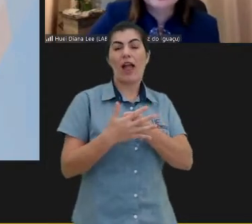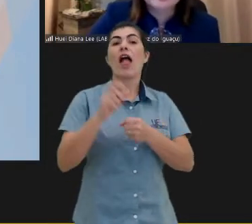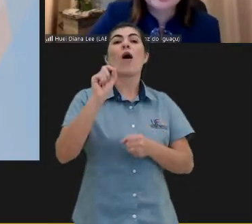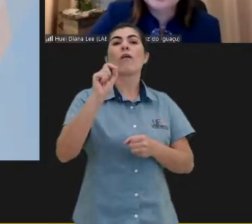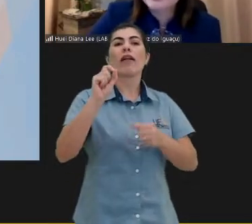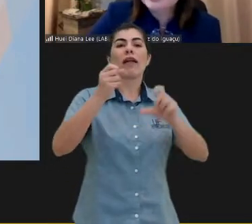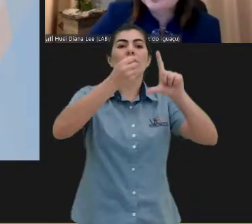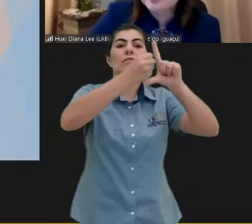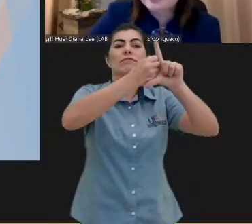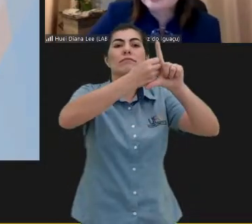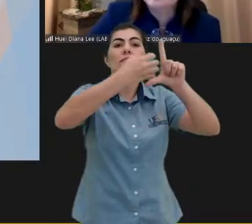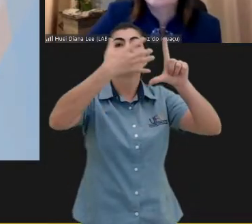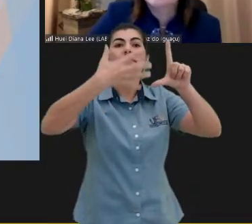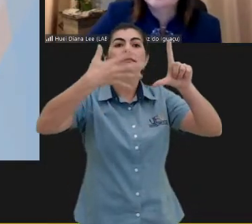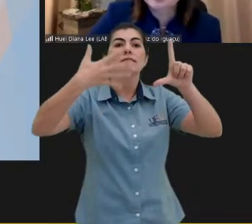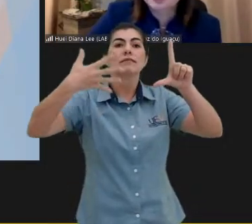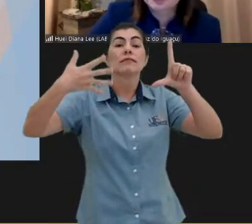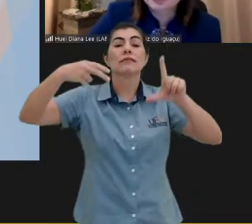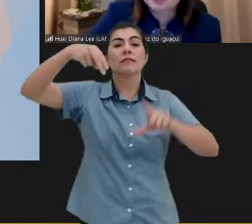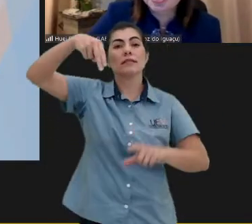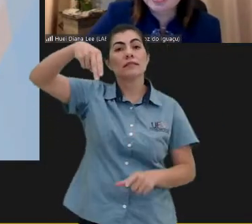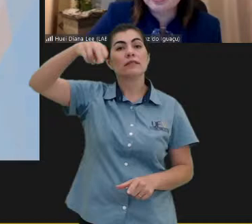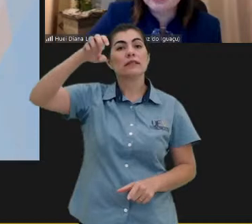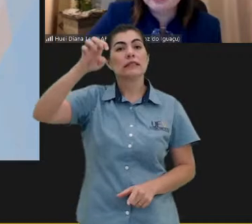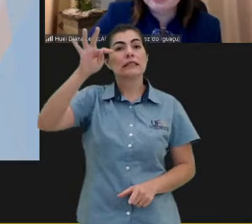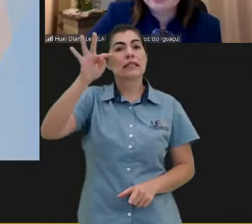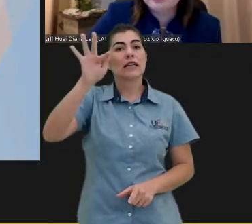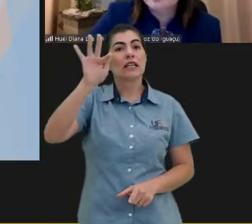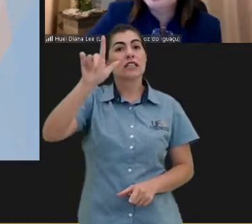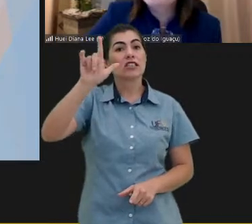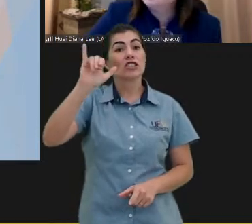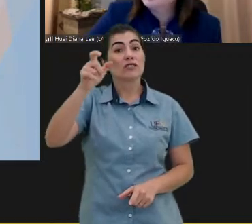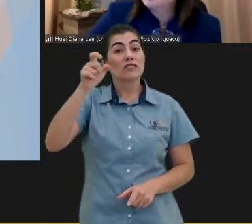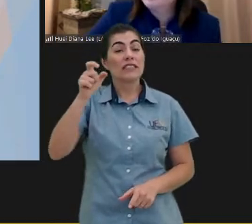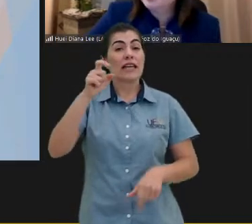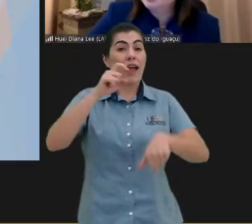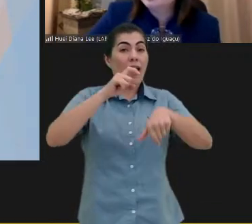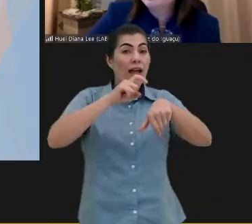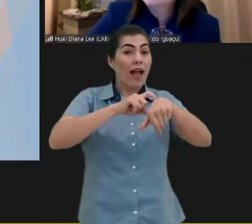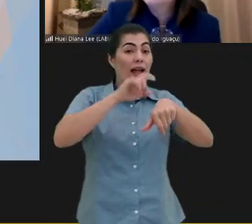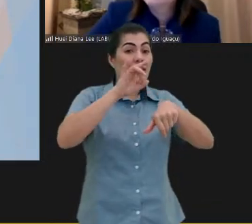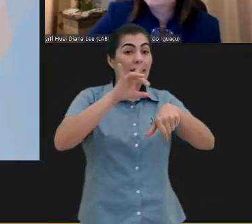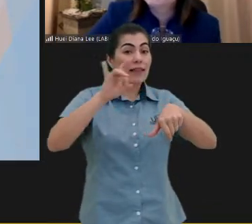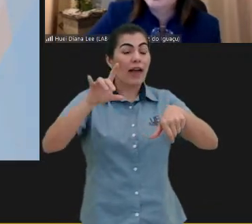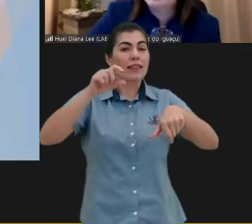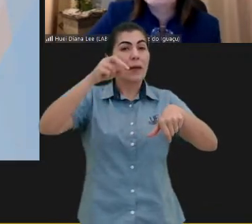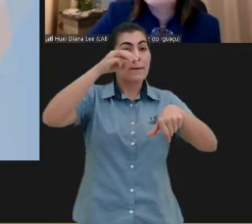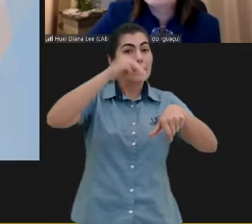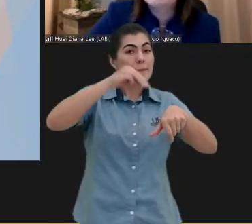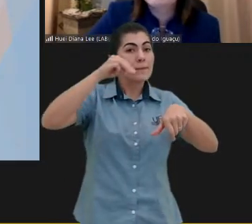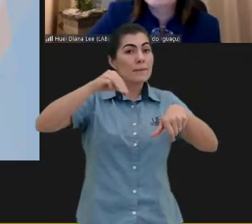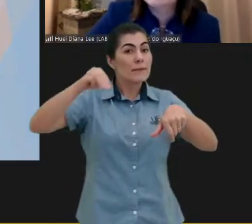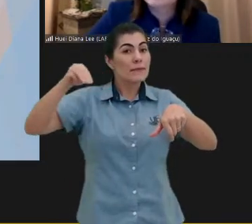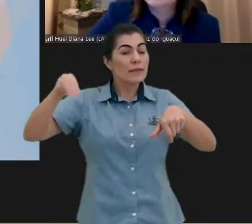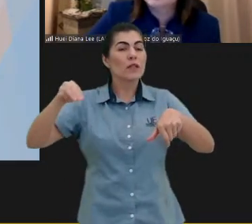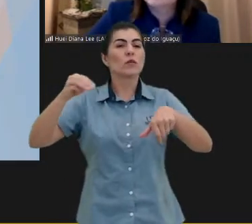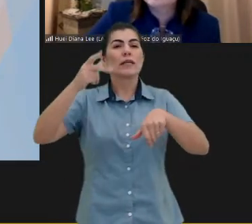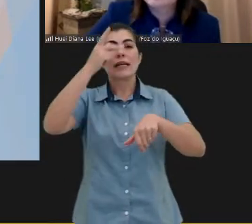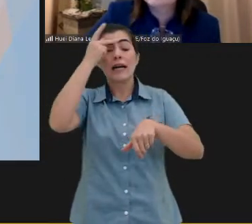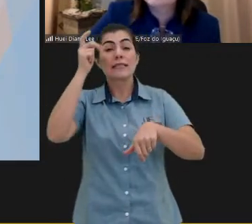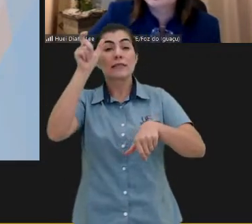Então, vejam, o Netflix, a cada minuto do dia, em 2020, os seus usuários estão